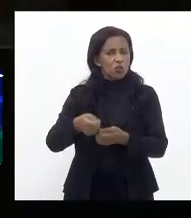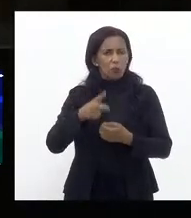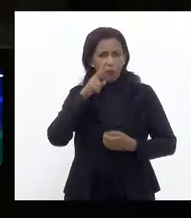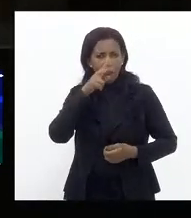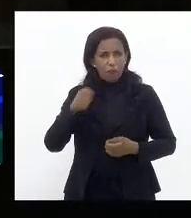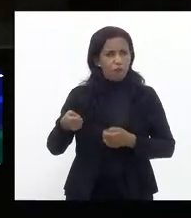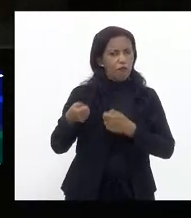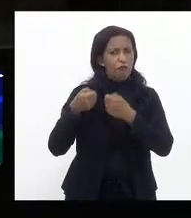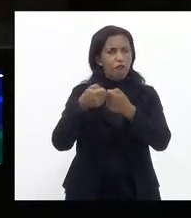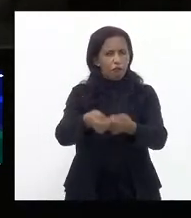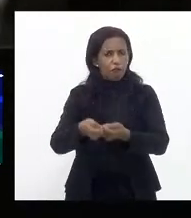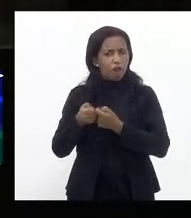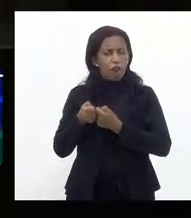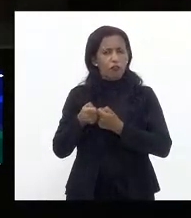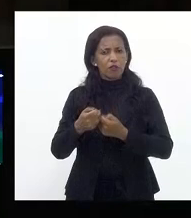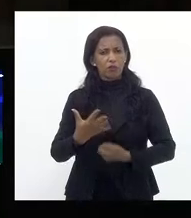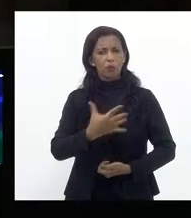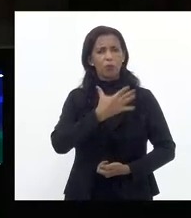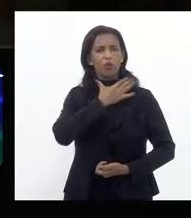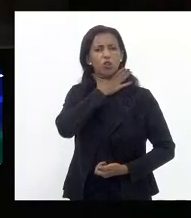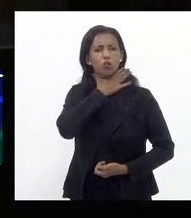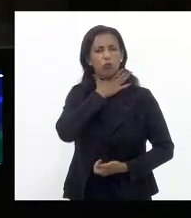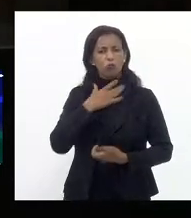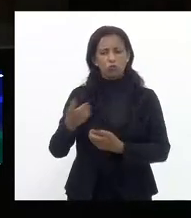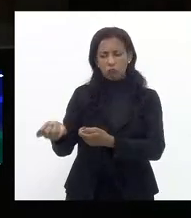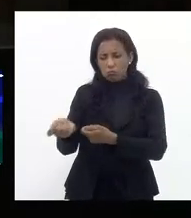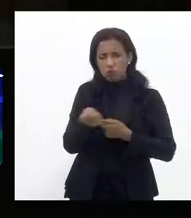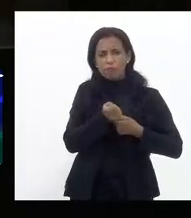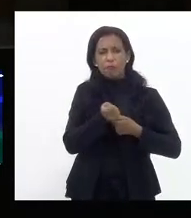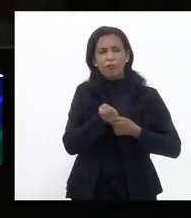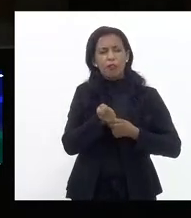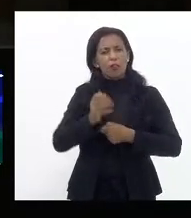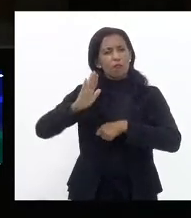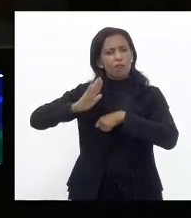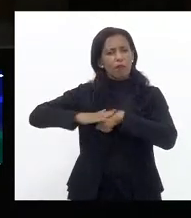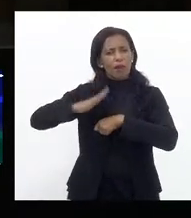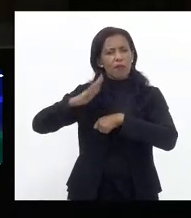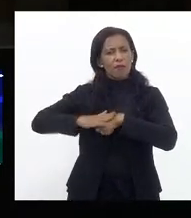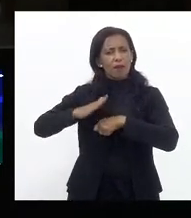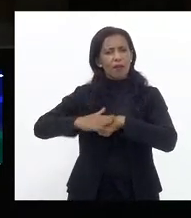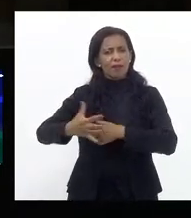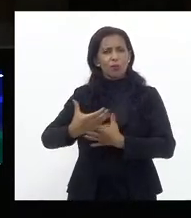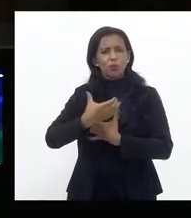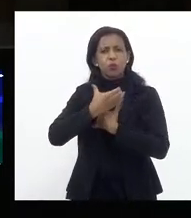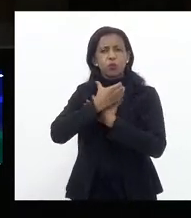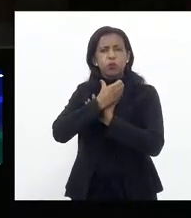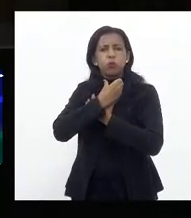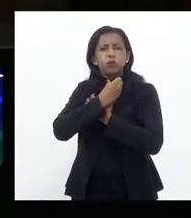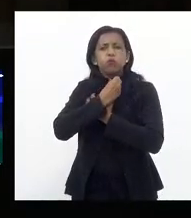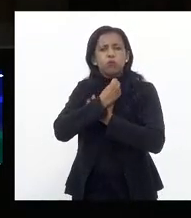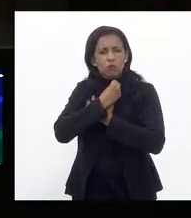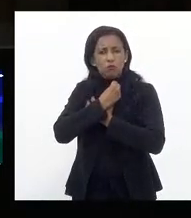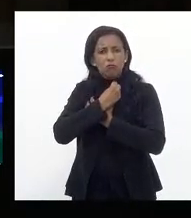está sendo colocado no pescoço do servidor público e cada vez mais esse garrote sendo apertado,